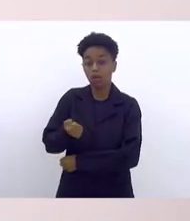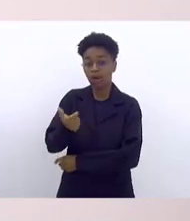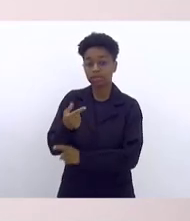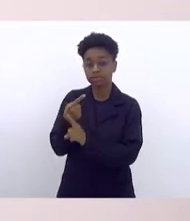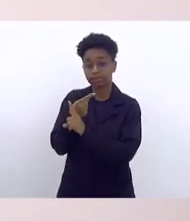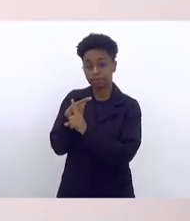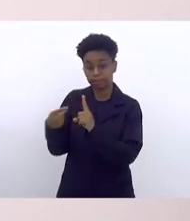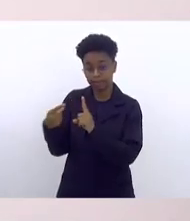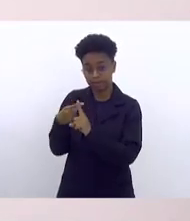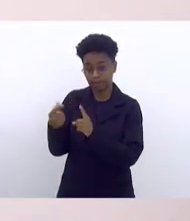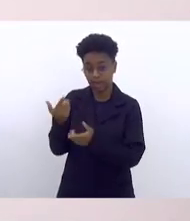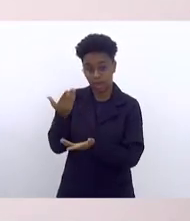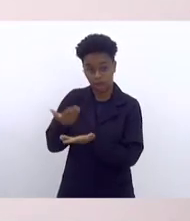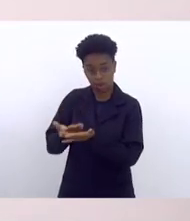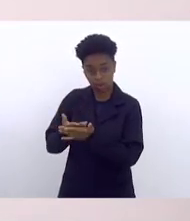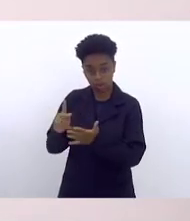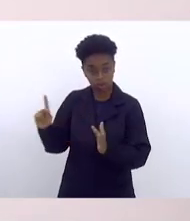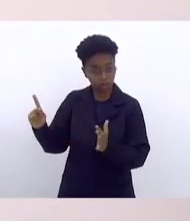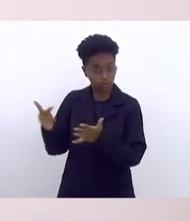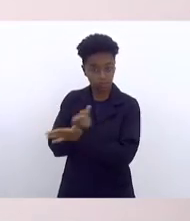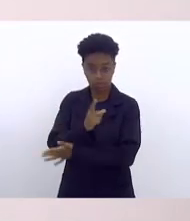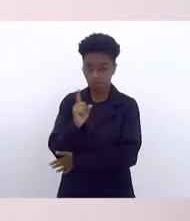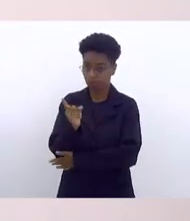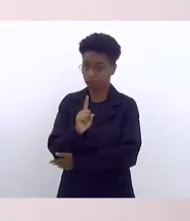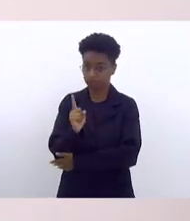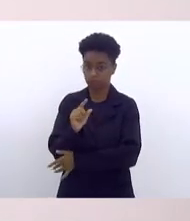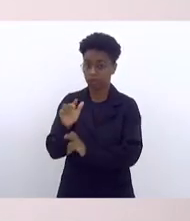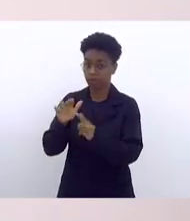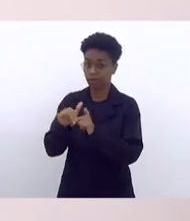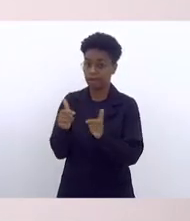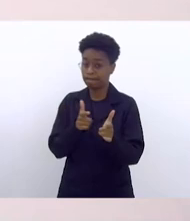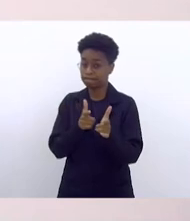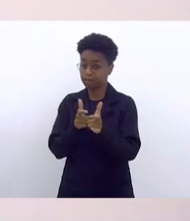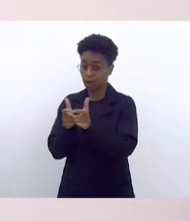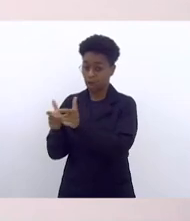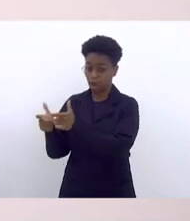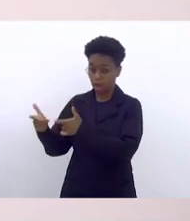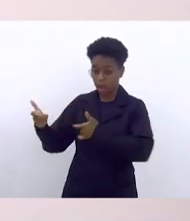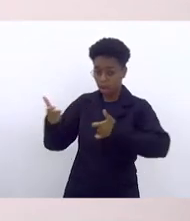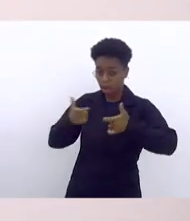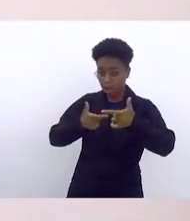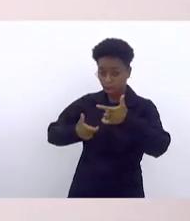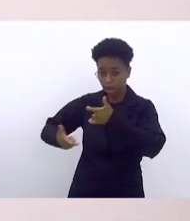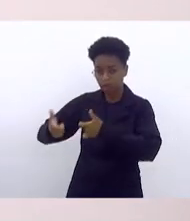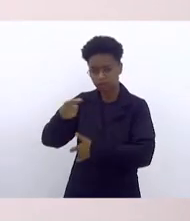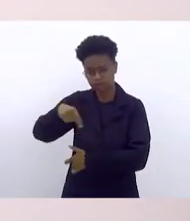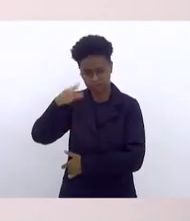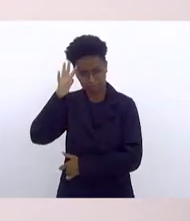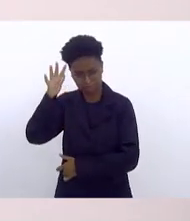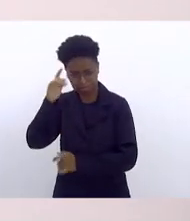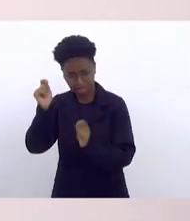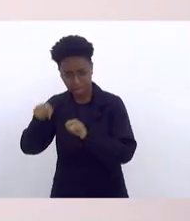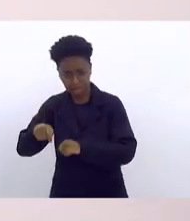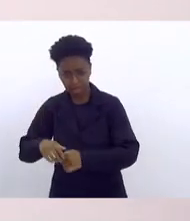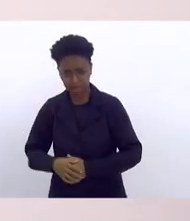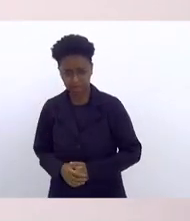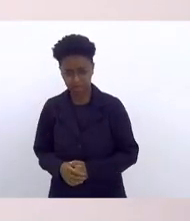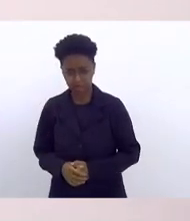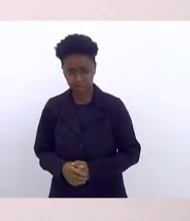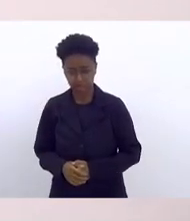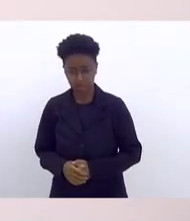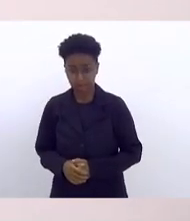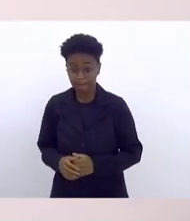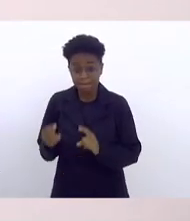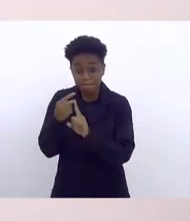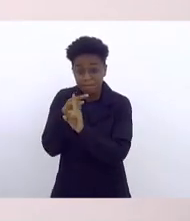não aconteceram em virtude de trocas de tiro vocês conseguem imaginar isso? metade das aulas